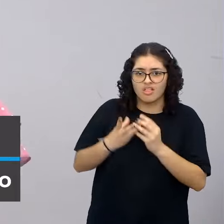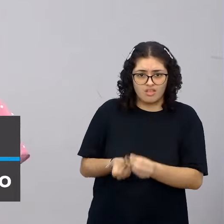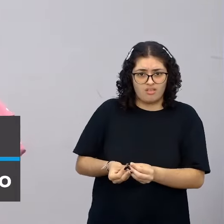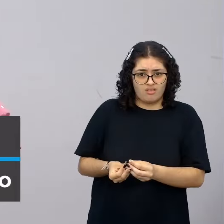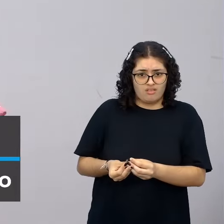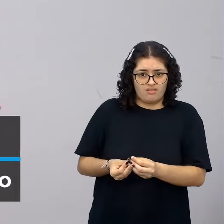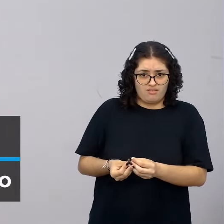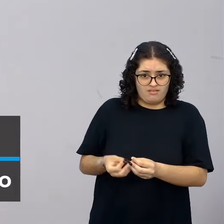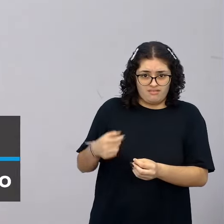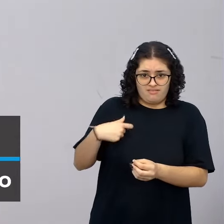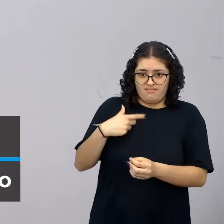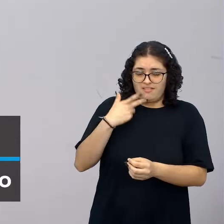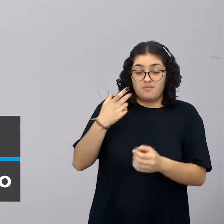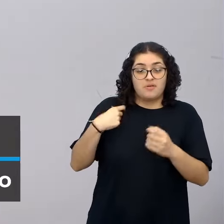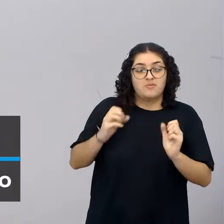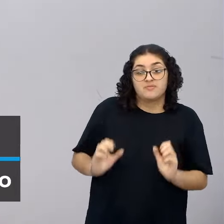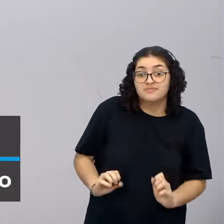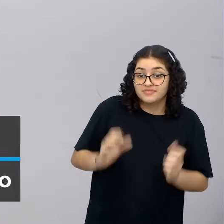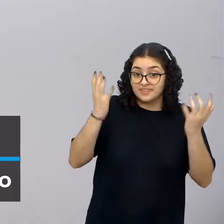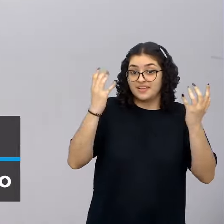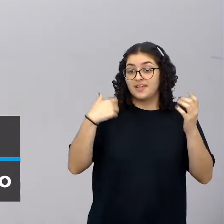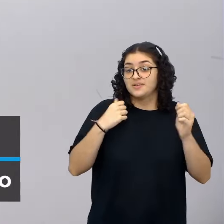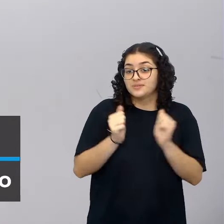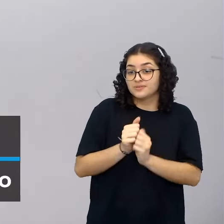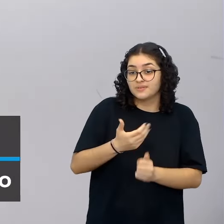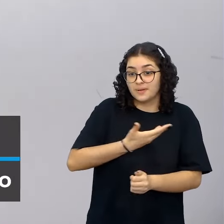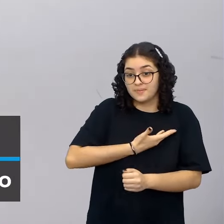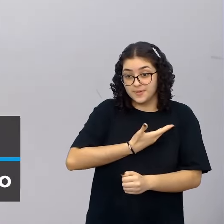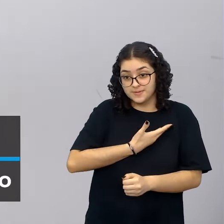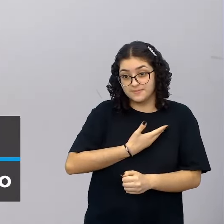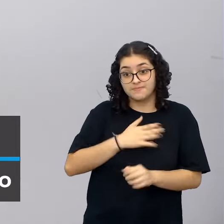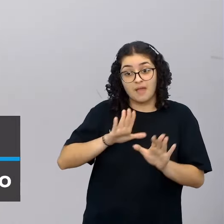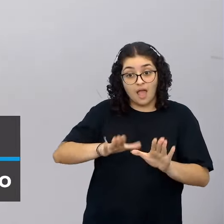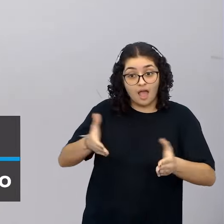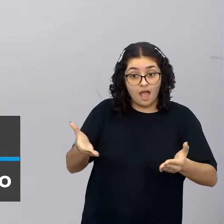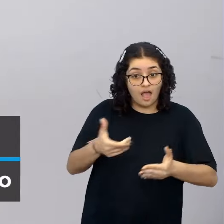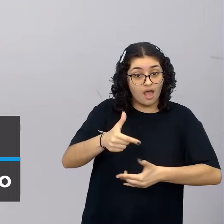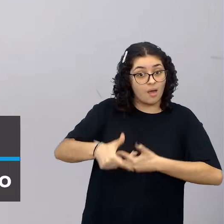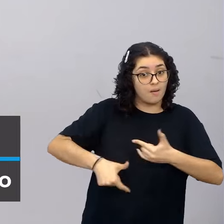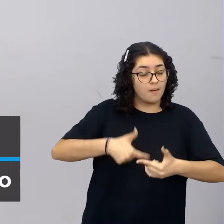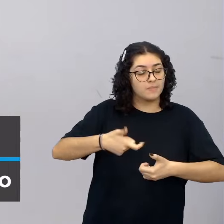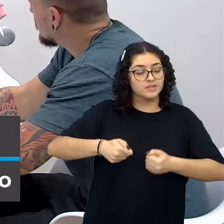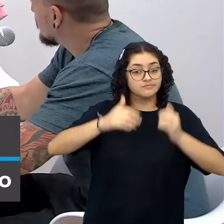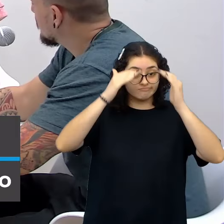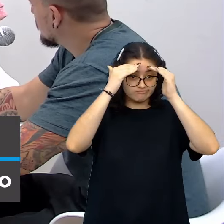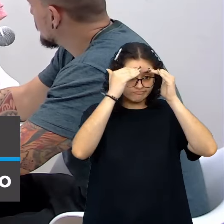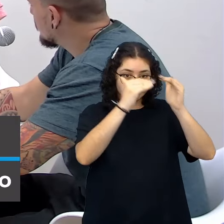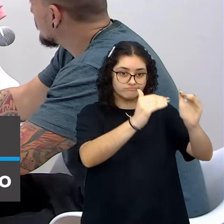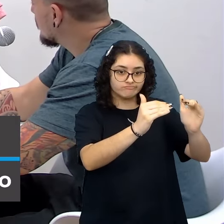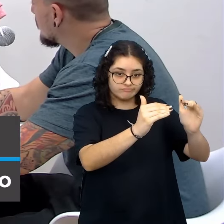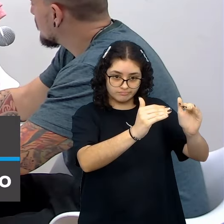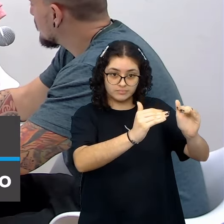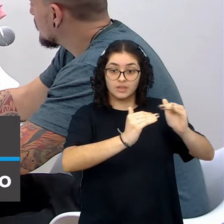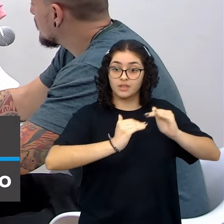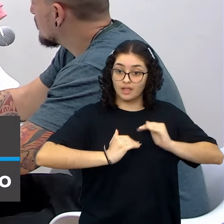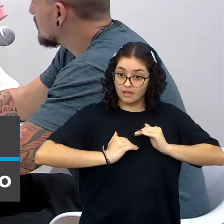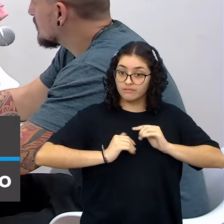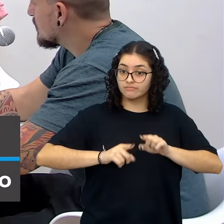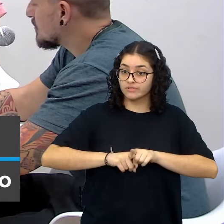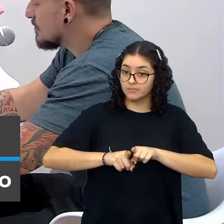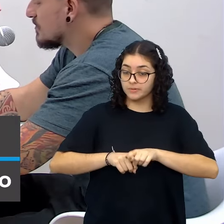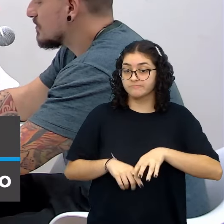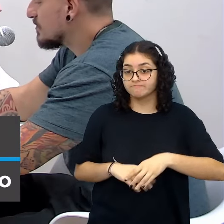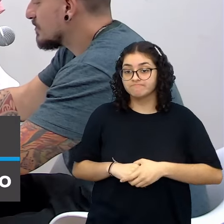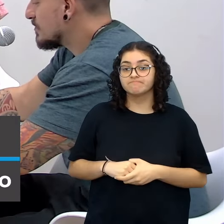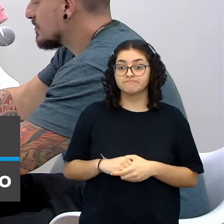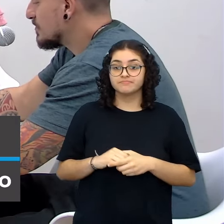falar no meu happy hour, né? Com os amigos. Mas aqui a gente está trabalhando, a gente precisa se respeitar. Então, nesse sentido, esse